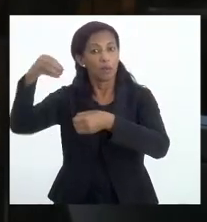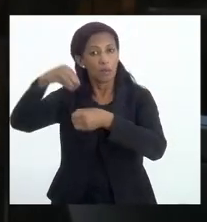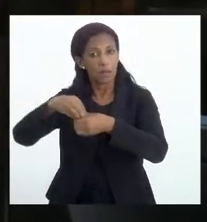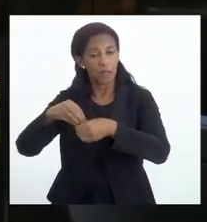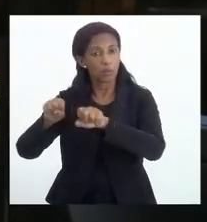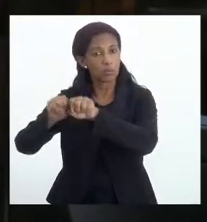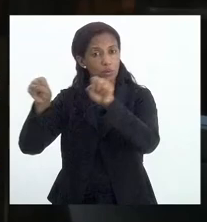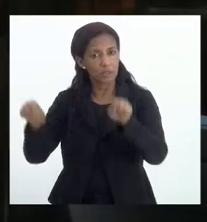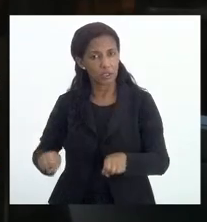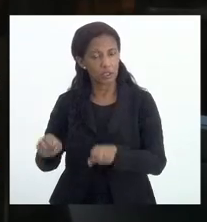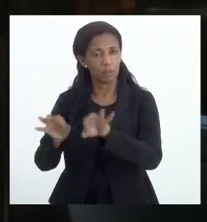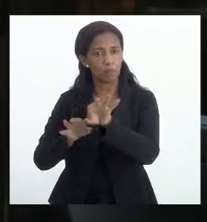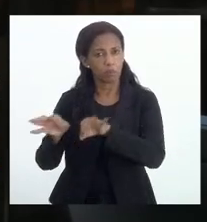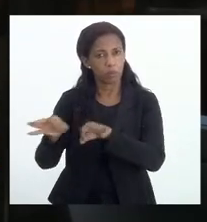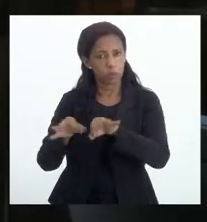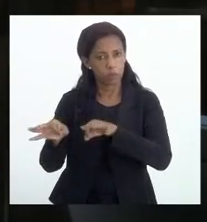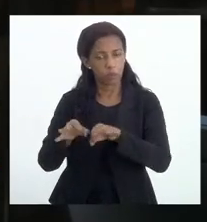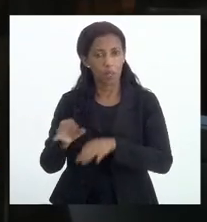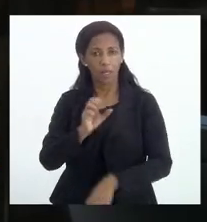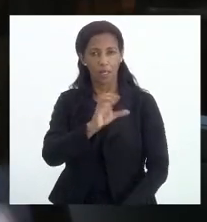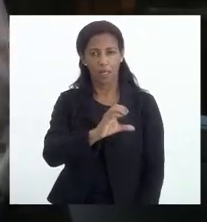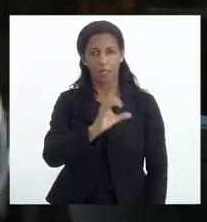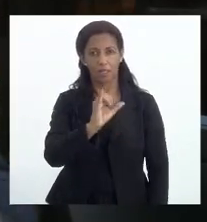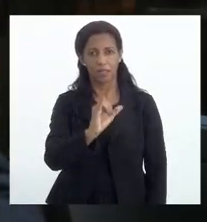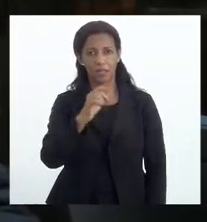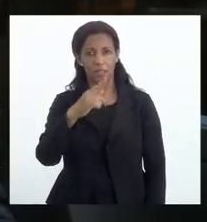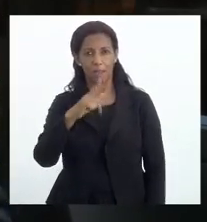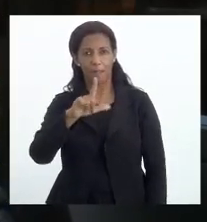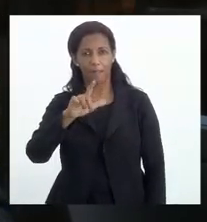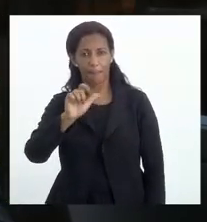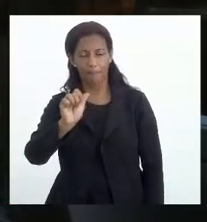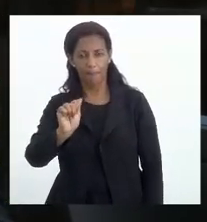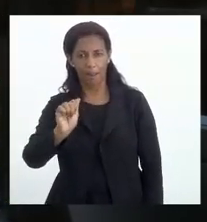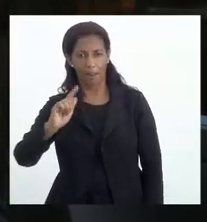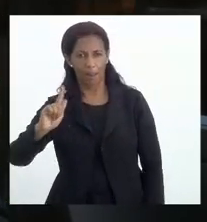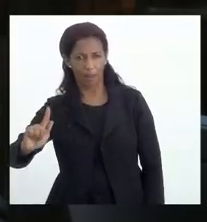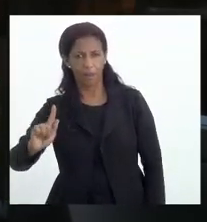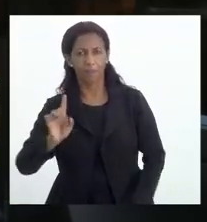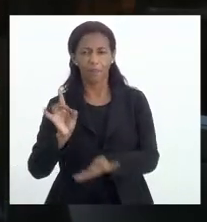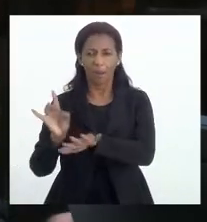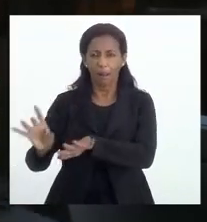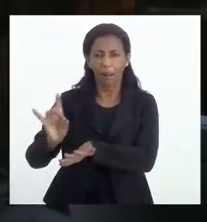sistema de planejamento, do CIPLAG, para cada um.